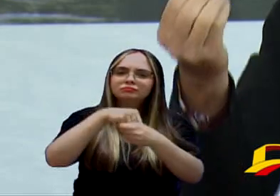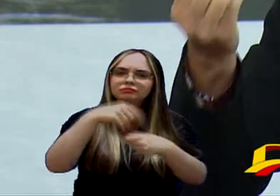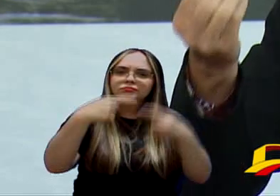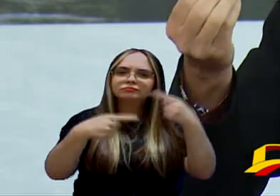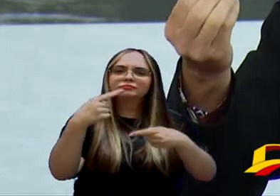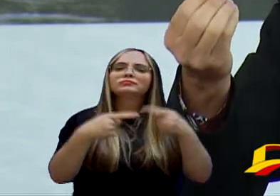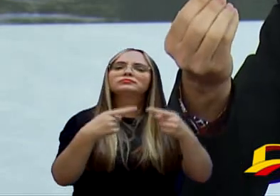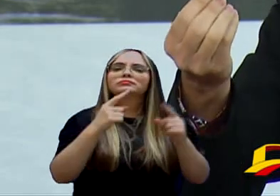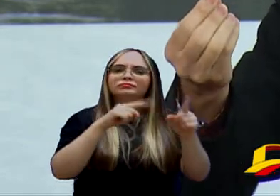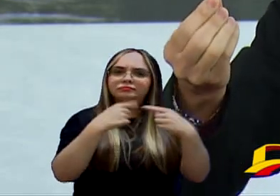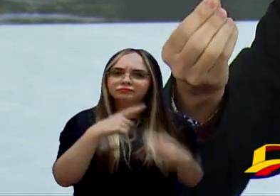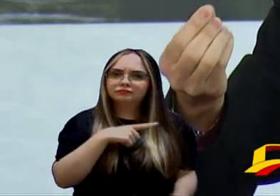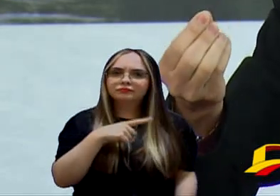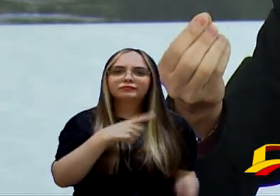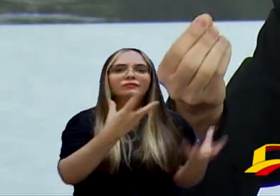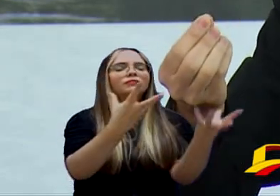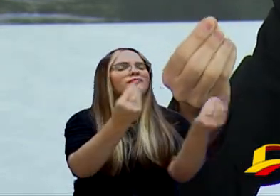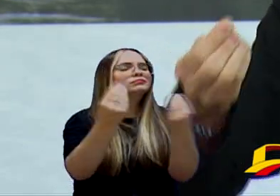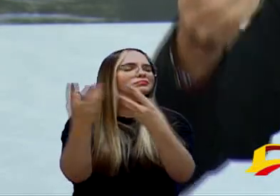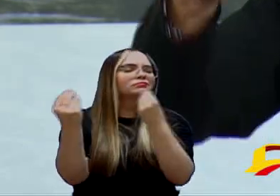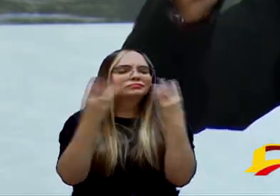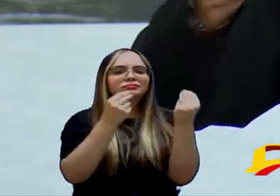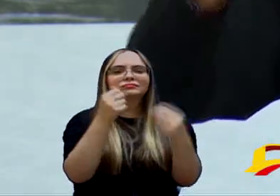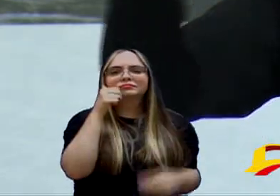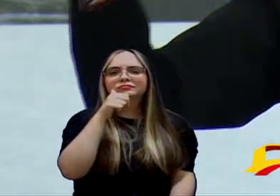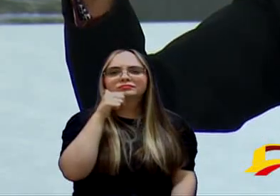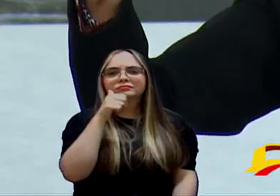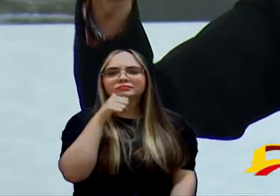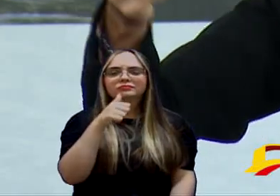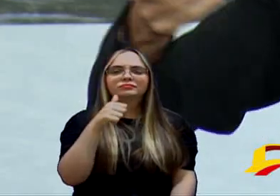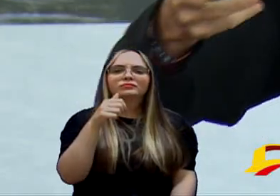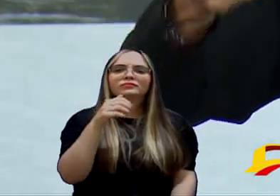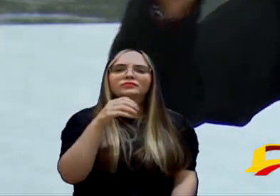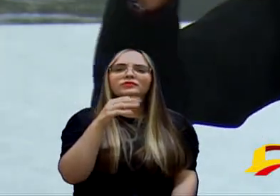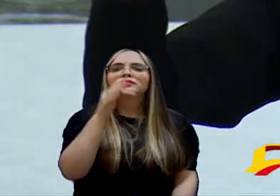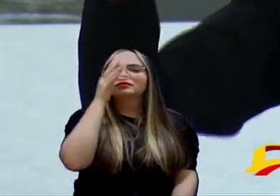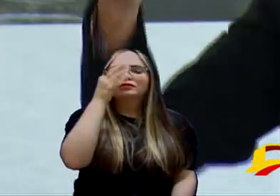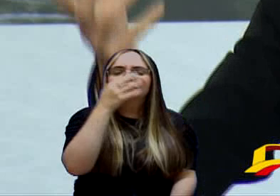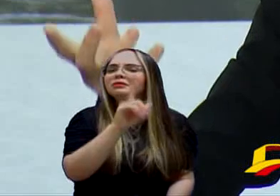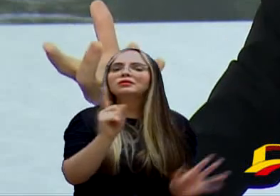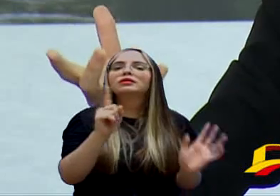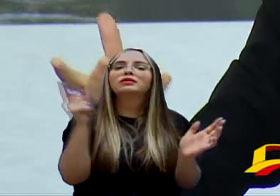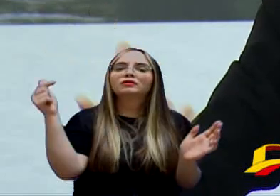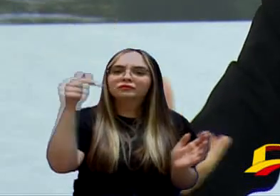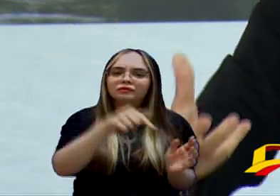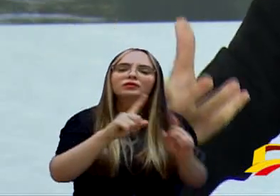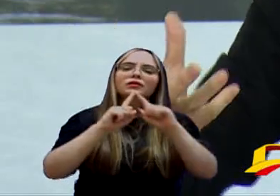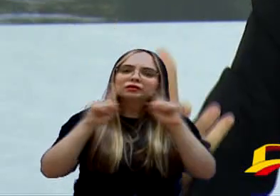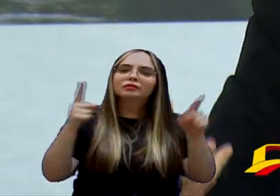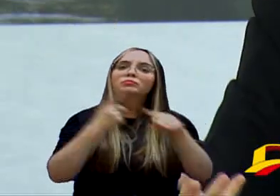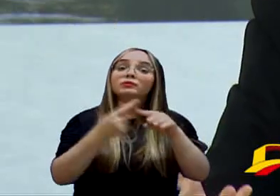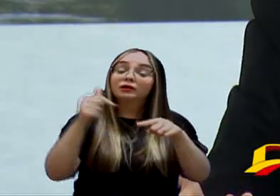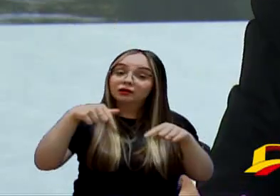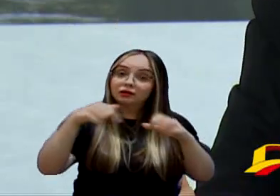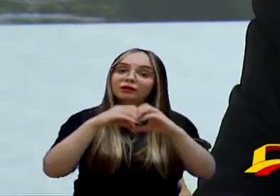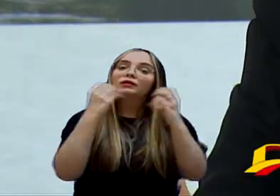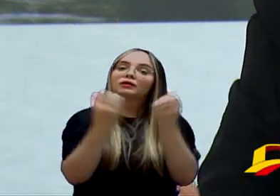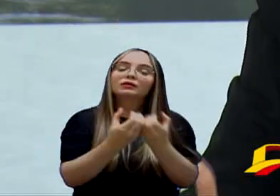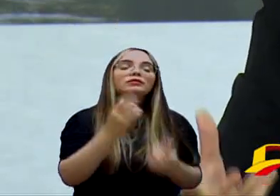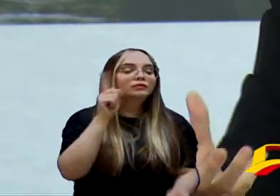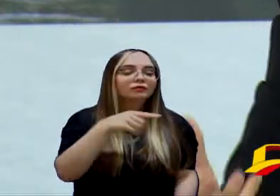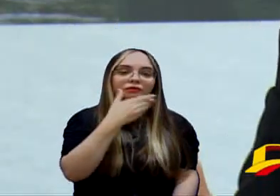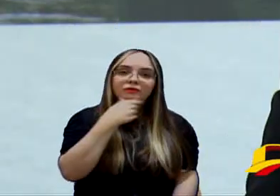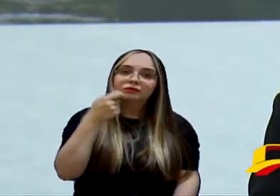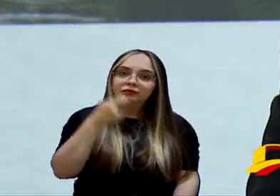várias mulheres entregaram não por flores mas vieram fazer um manifesto que essa Câmara é machista